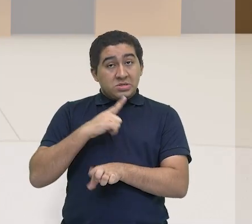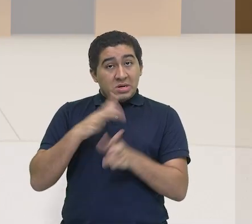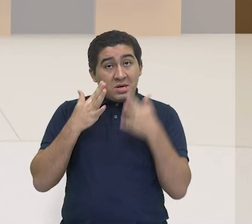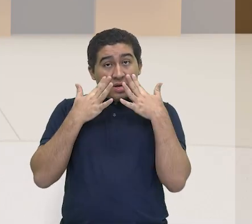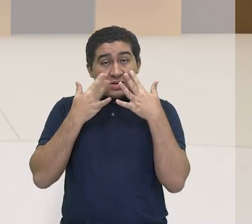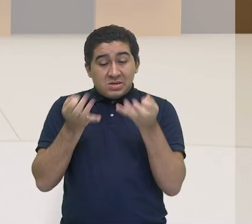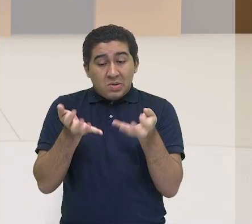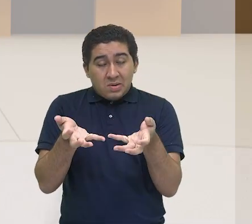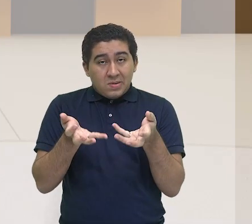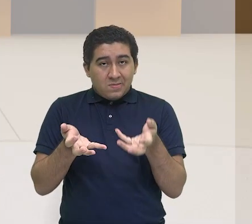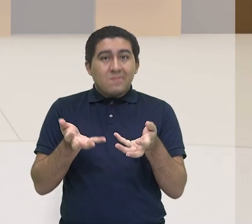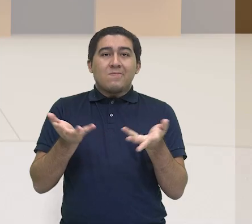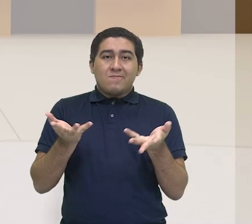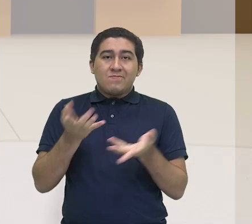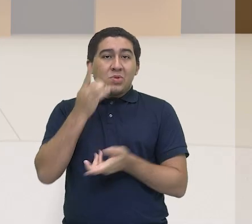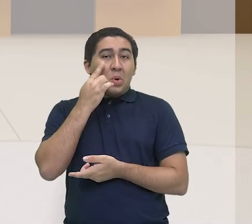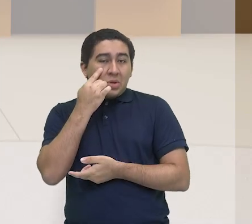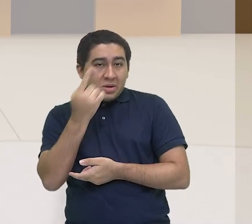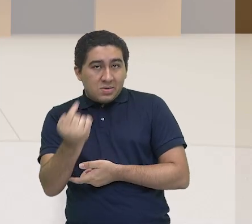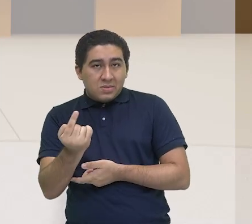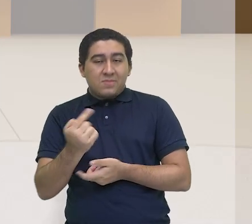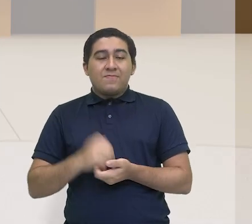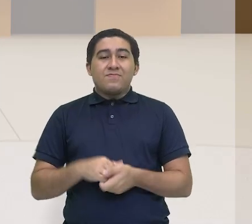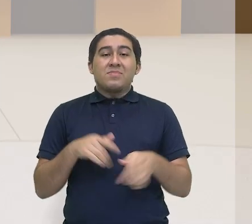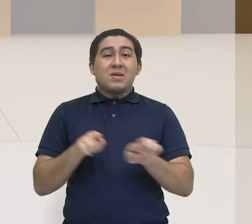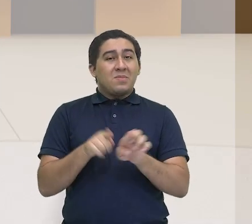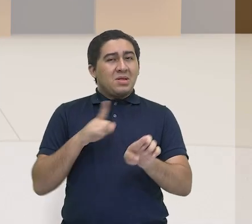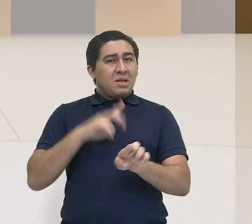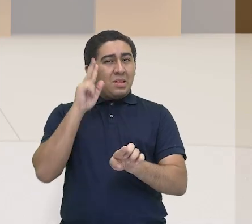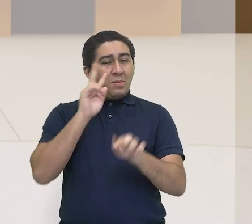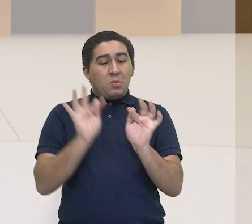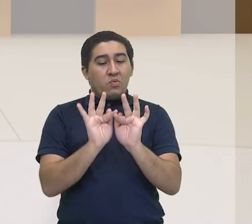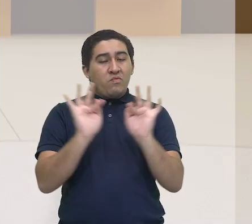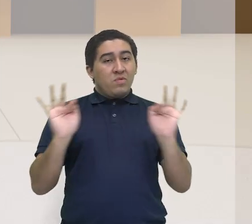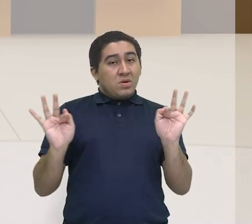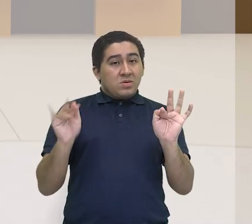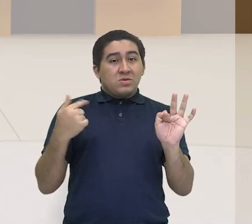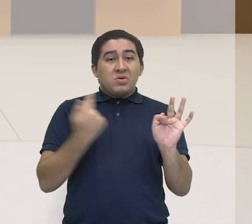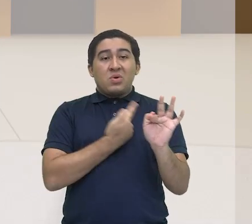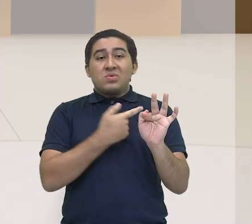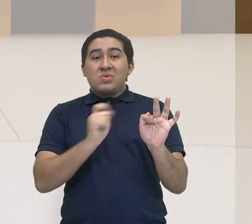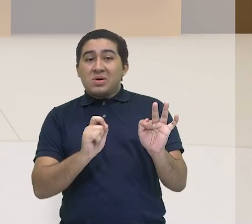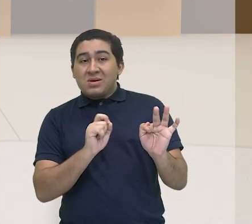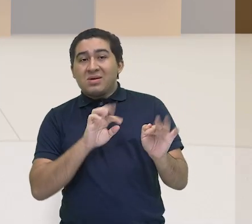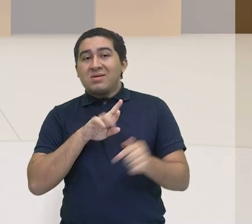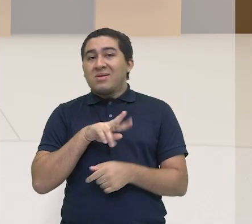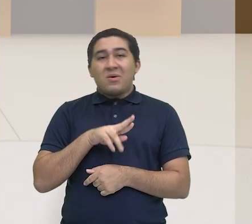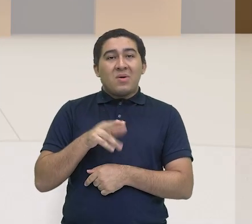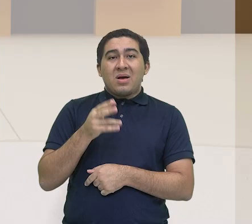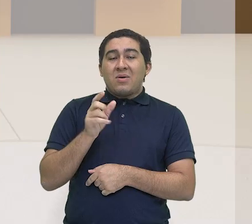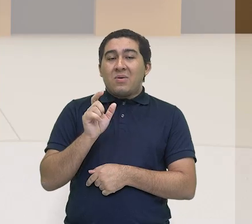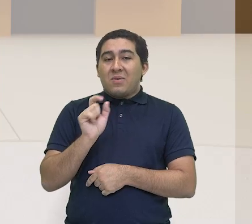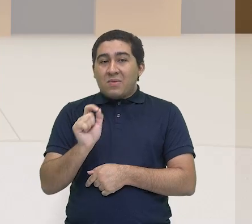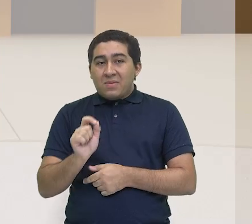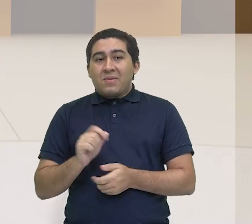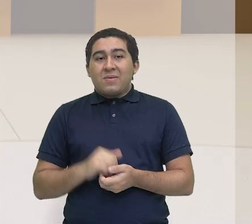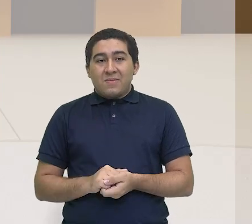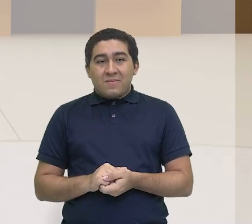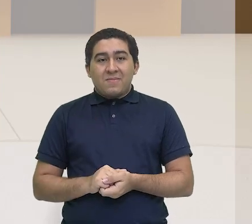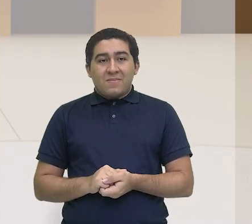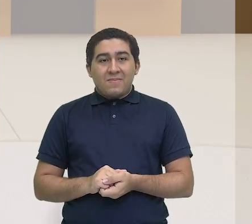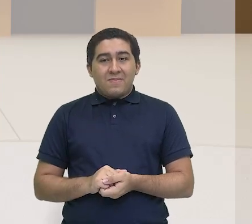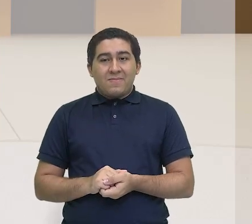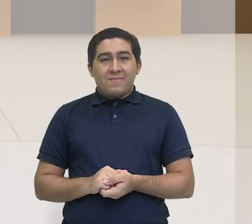atenção. Então, até mesmo aquela frase, como eu disse, a gente não vai atrás, encontra a